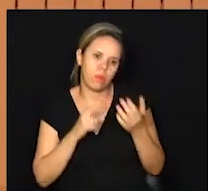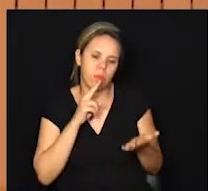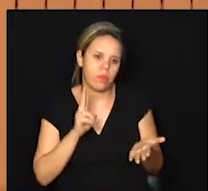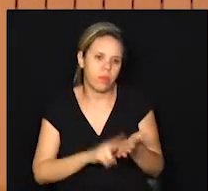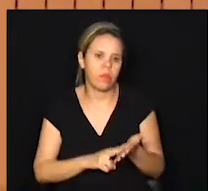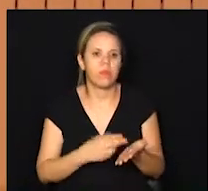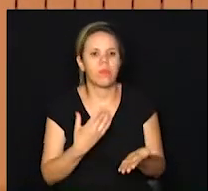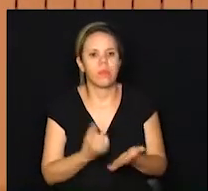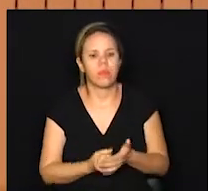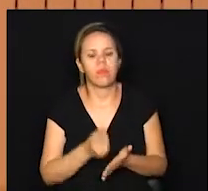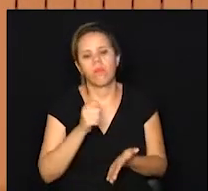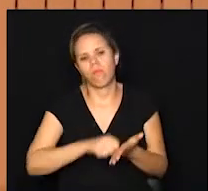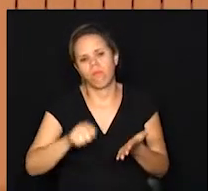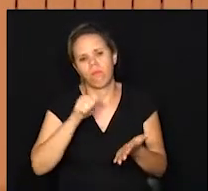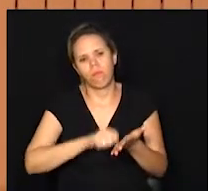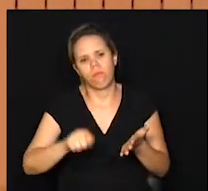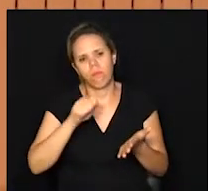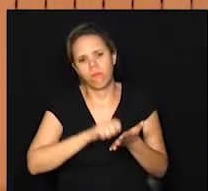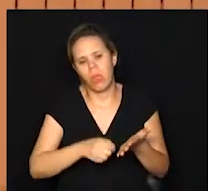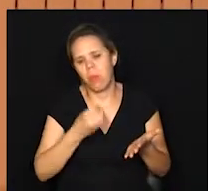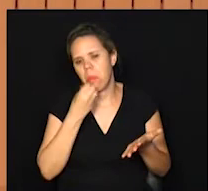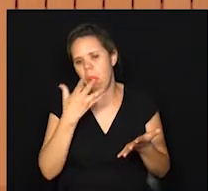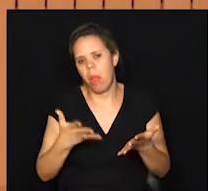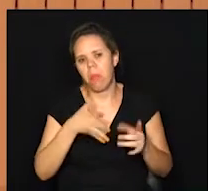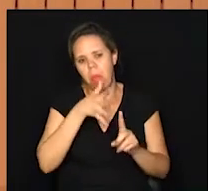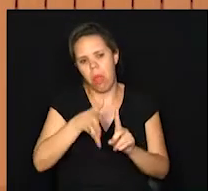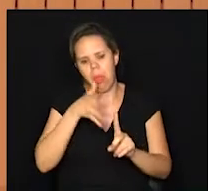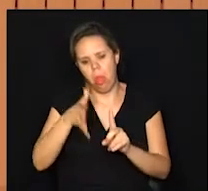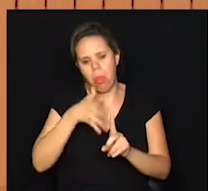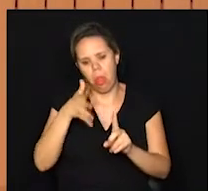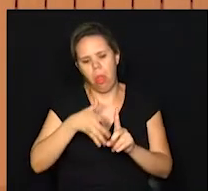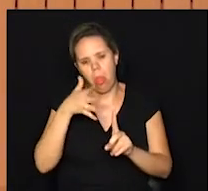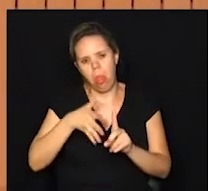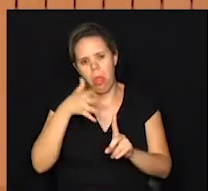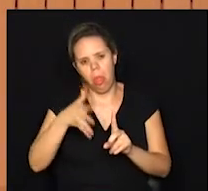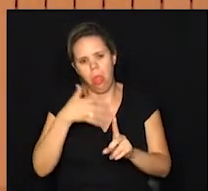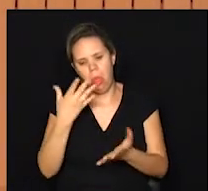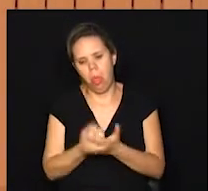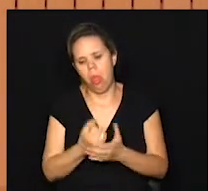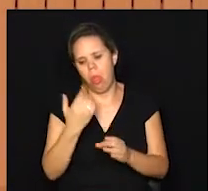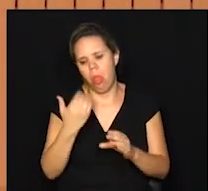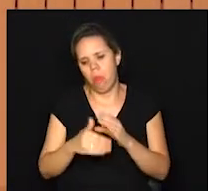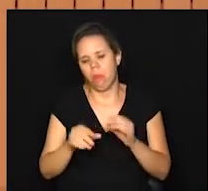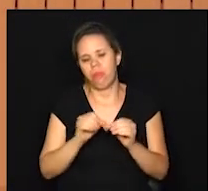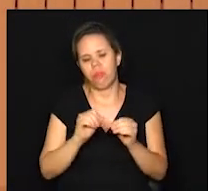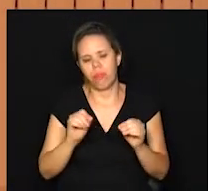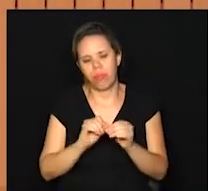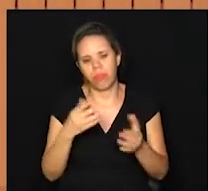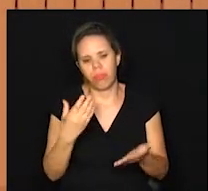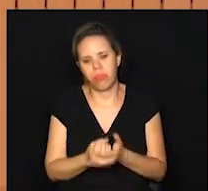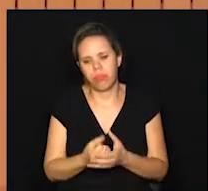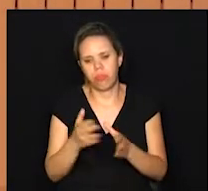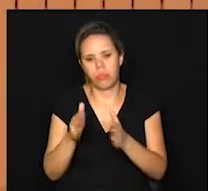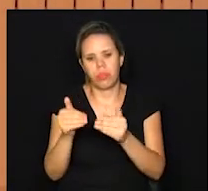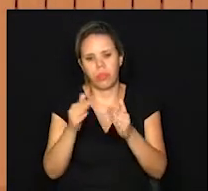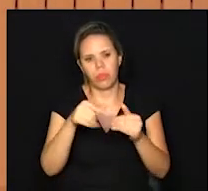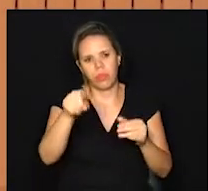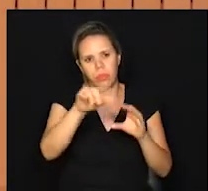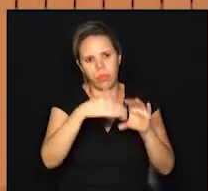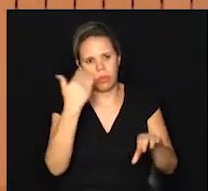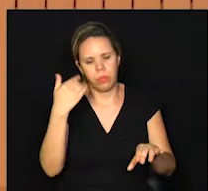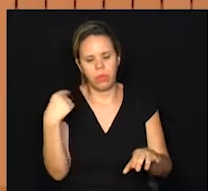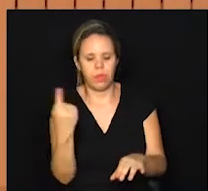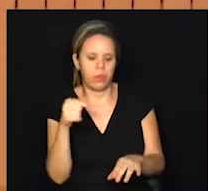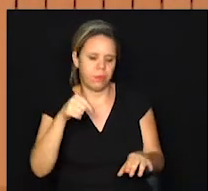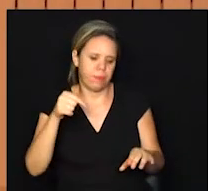pegar transcrição desses depoimentos, os anexos que a gente vai pedir para que vocês possam enviar